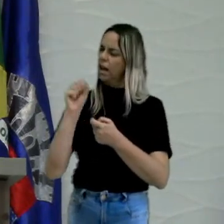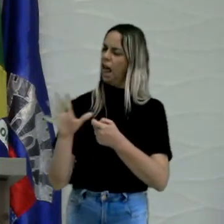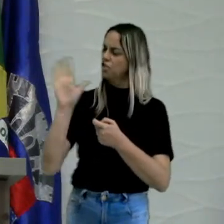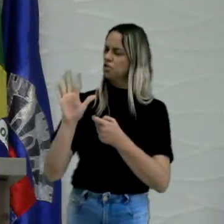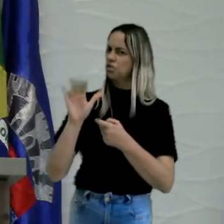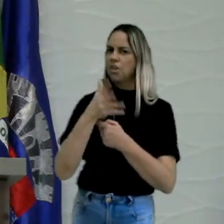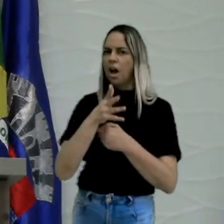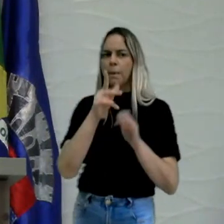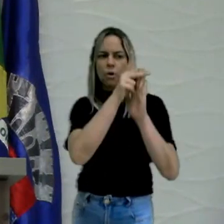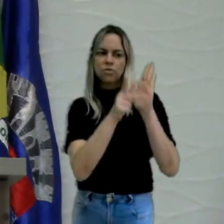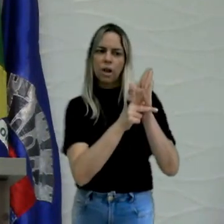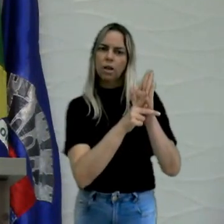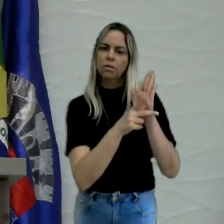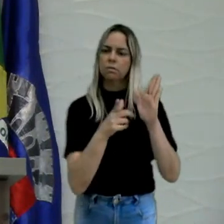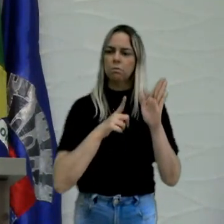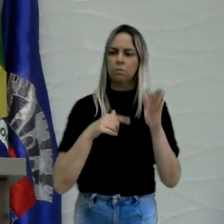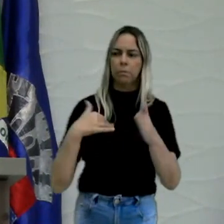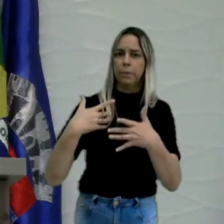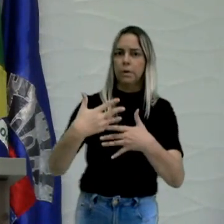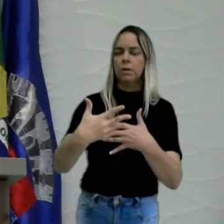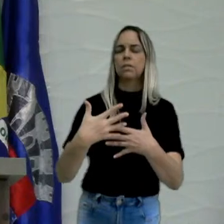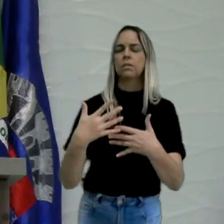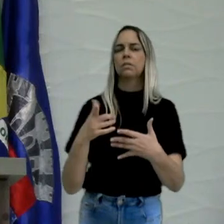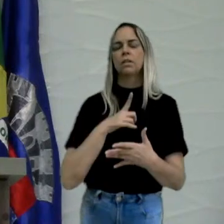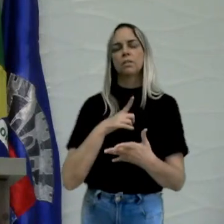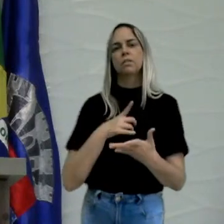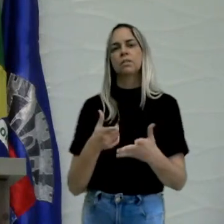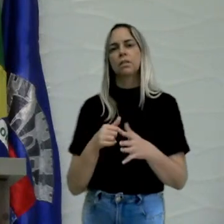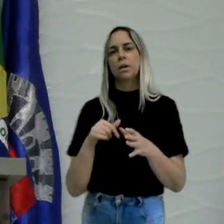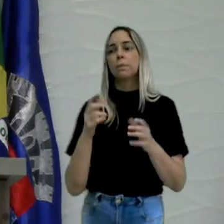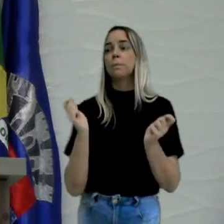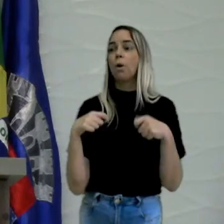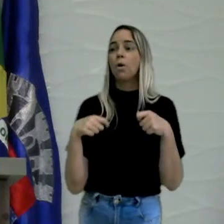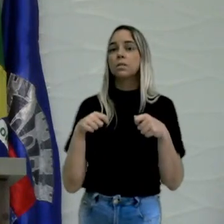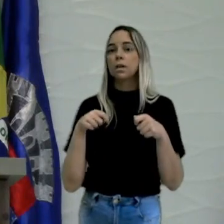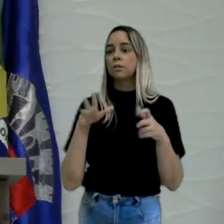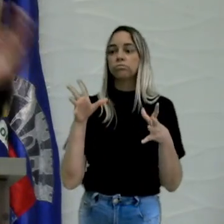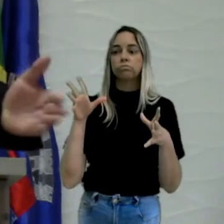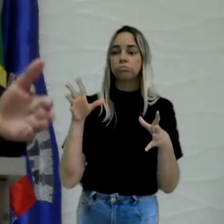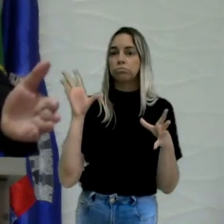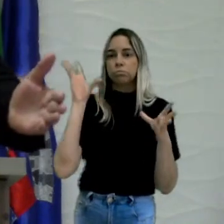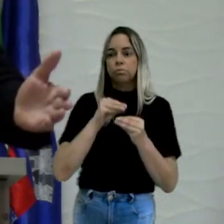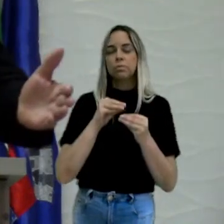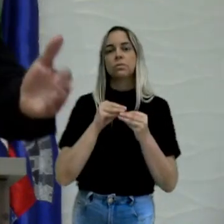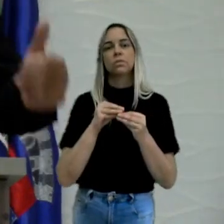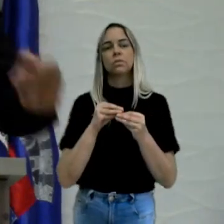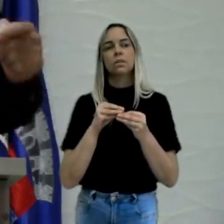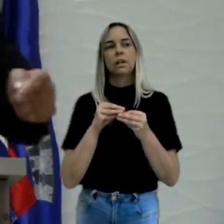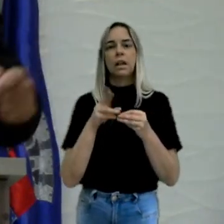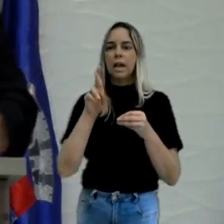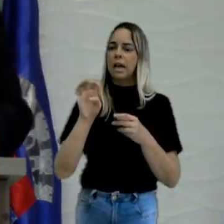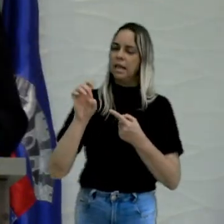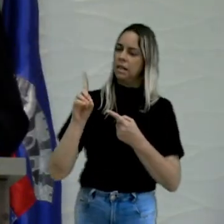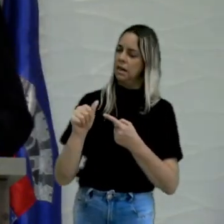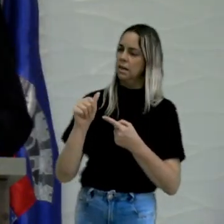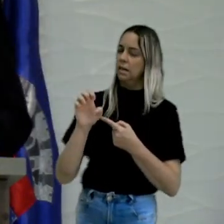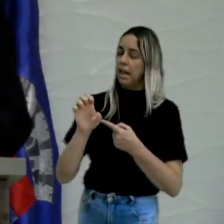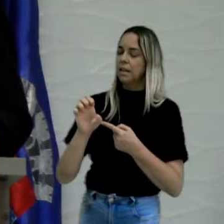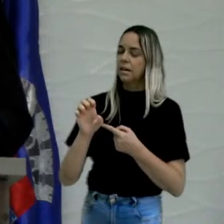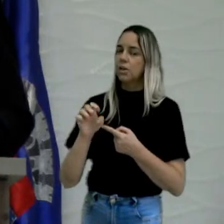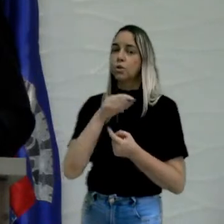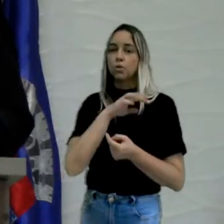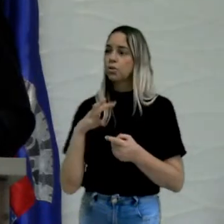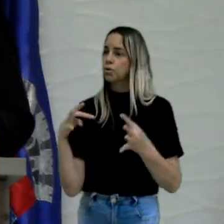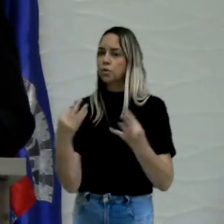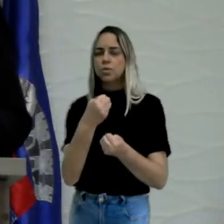licitação o processo, para que conclua essa rede, que todos os vereadores aqui sabem que